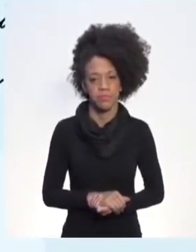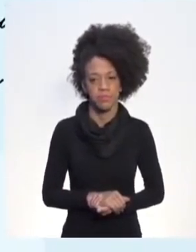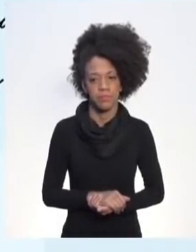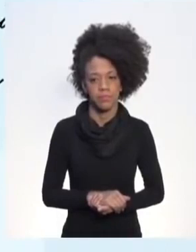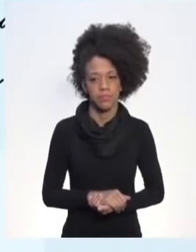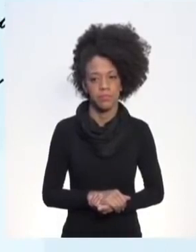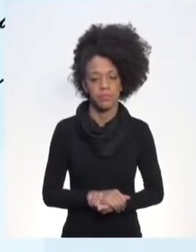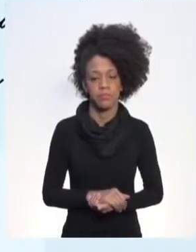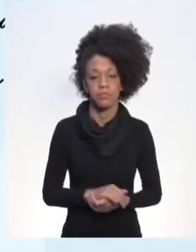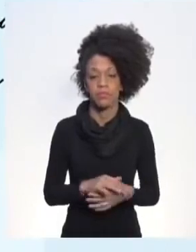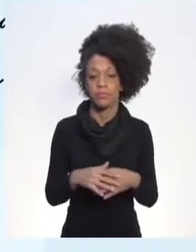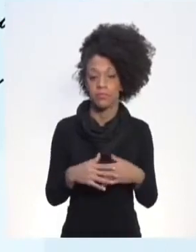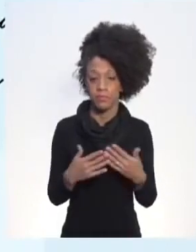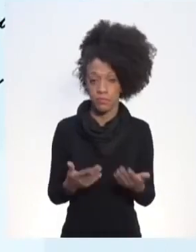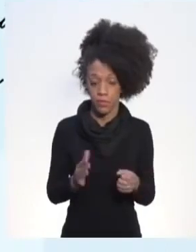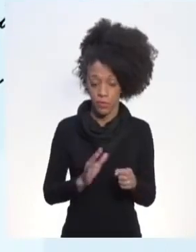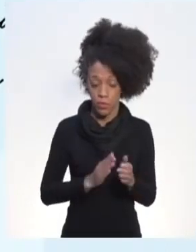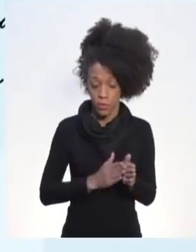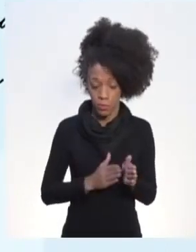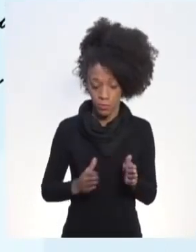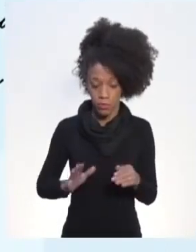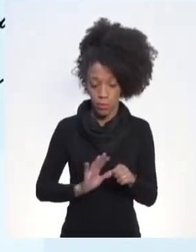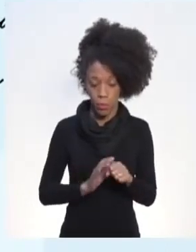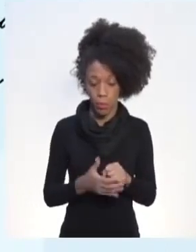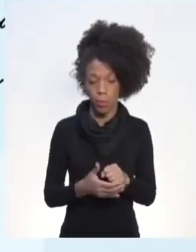Então, em plena